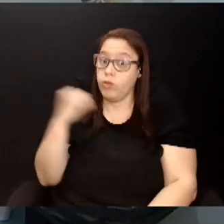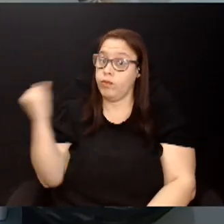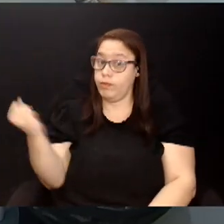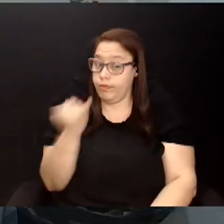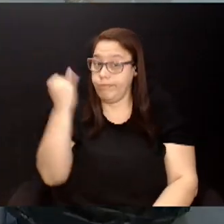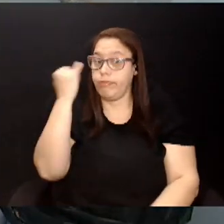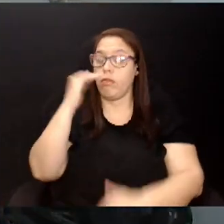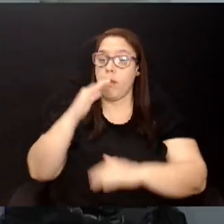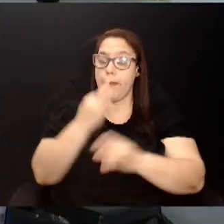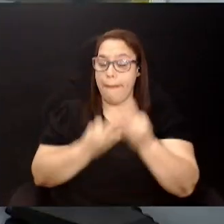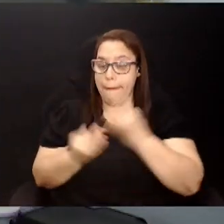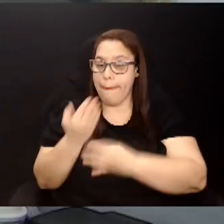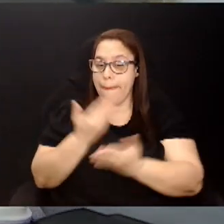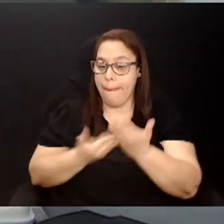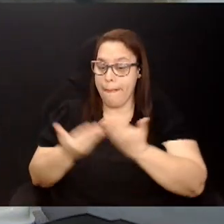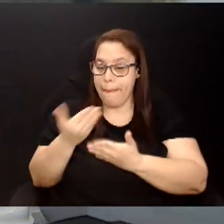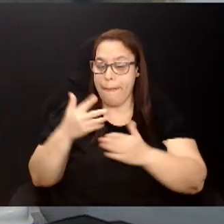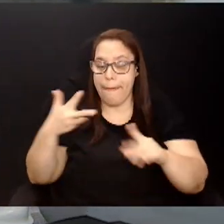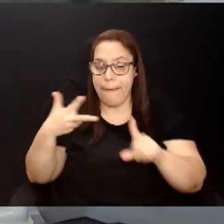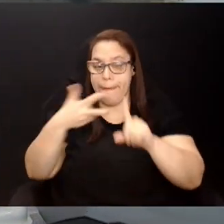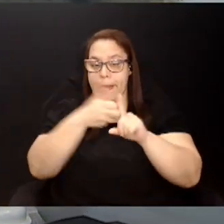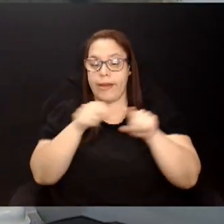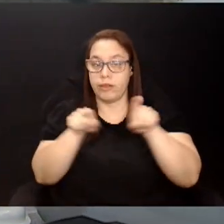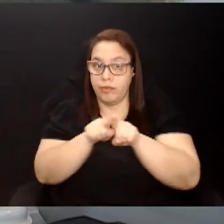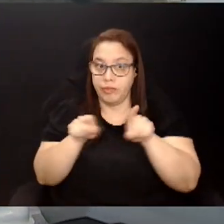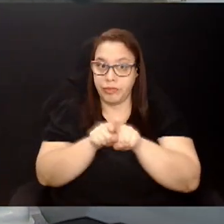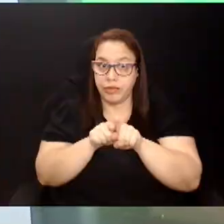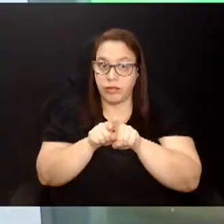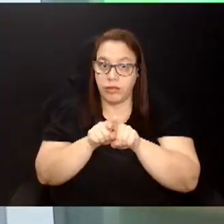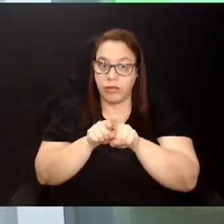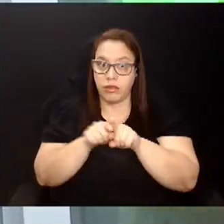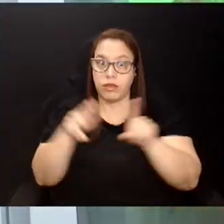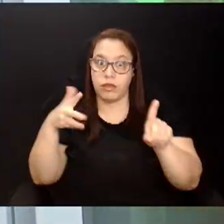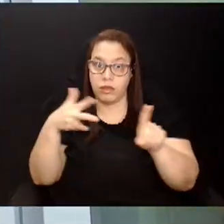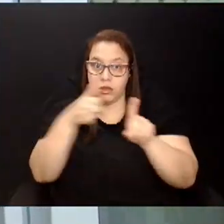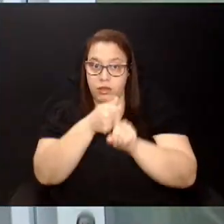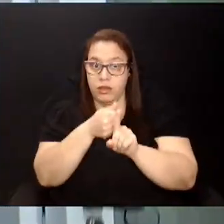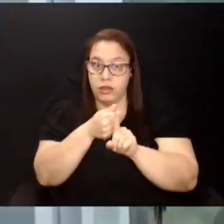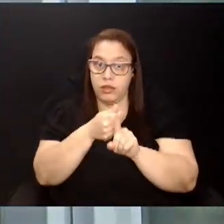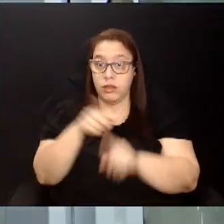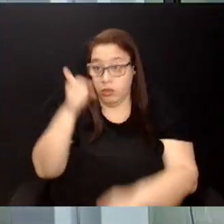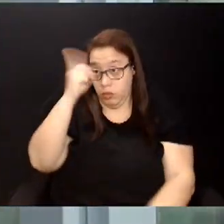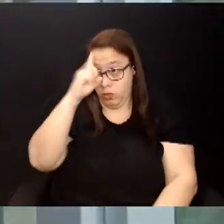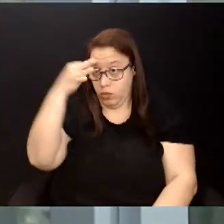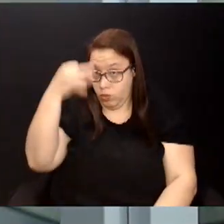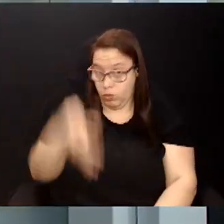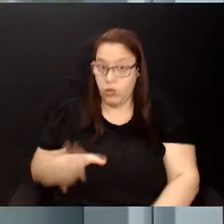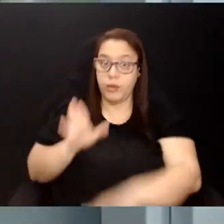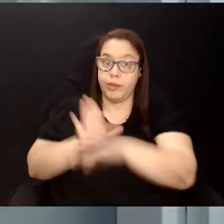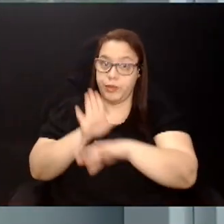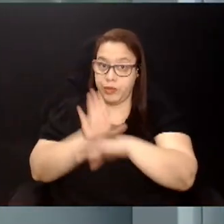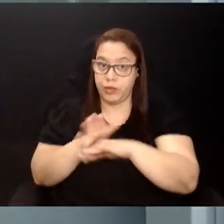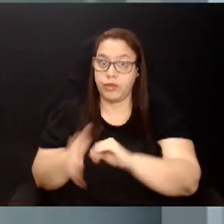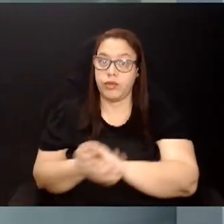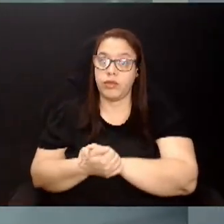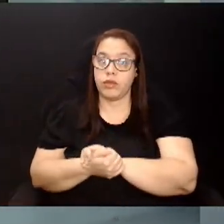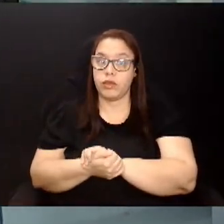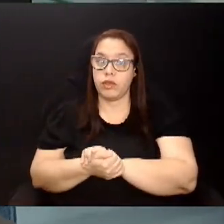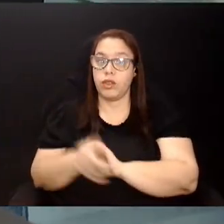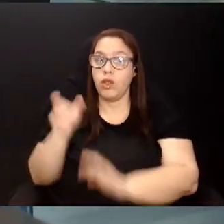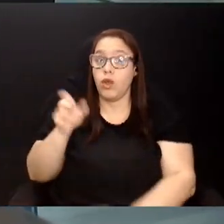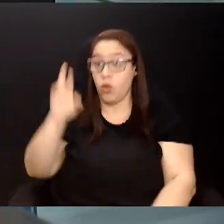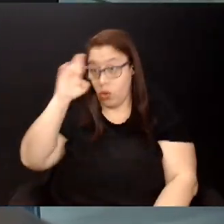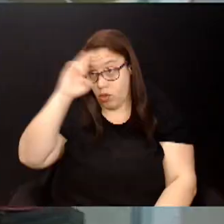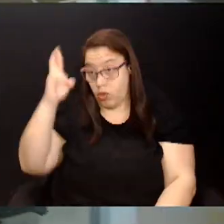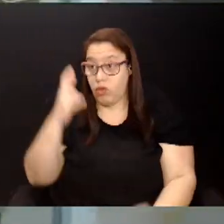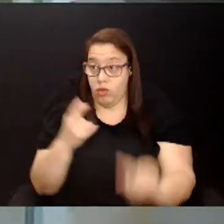tratamento e a vacinação. Você ter o ciclo vacinal do seu animal em dia ajuda muito. Ser um tutor responsável é